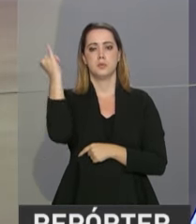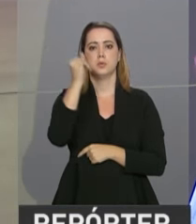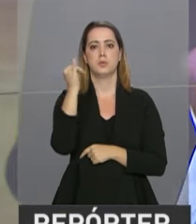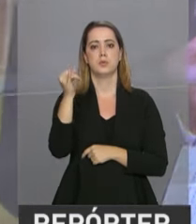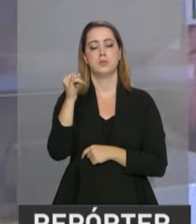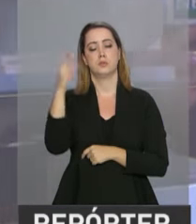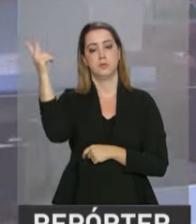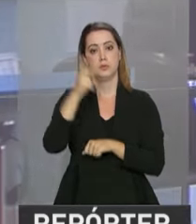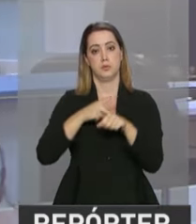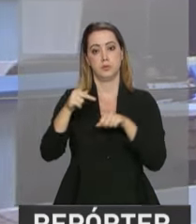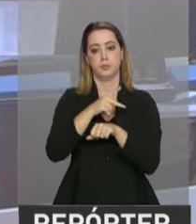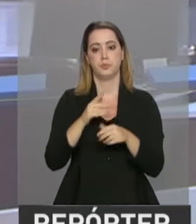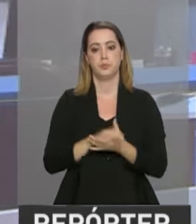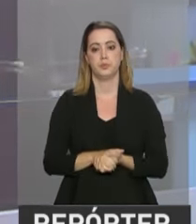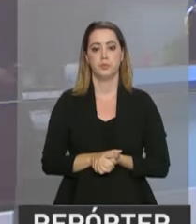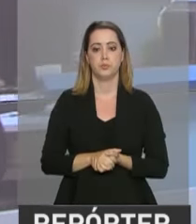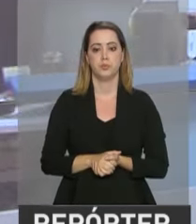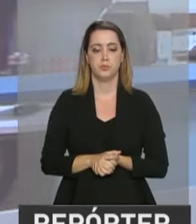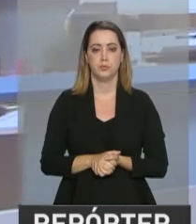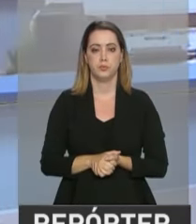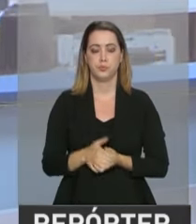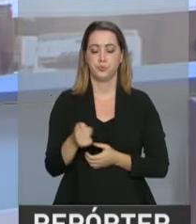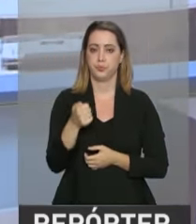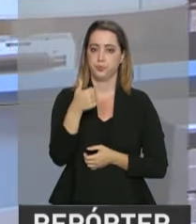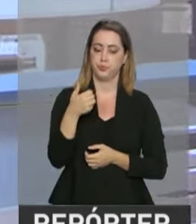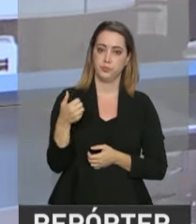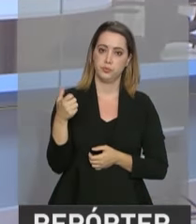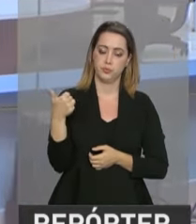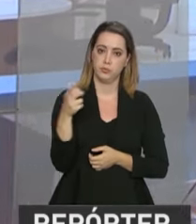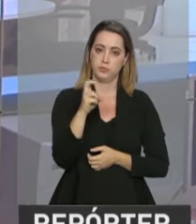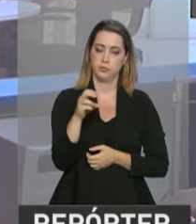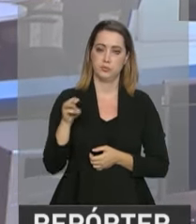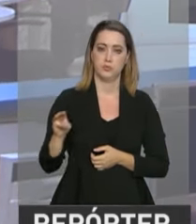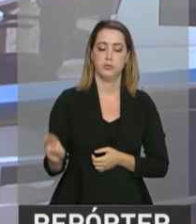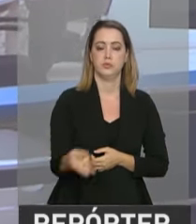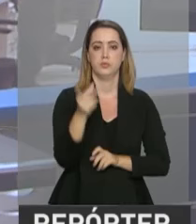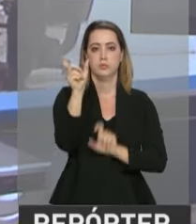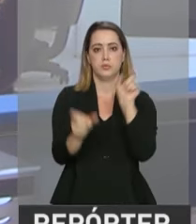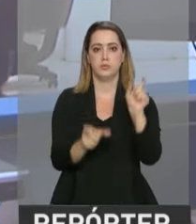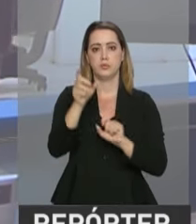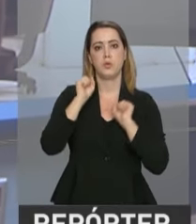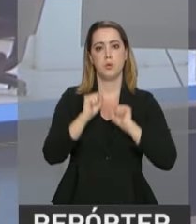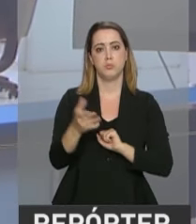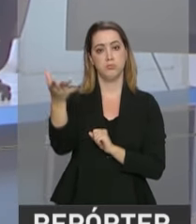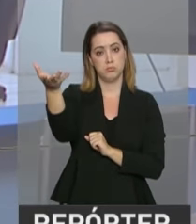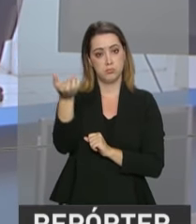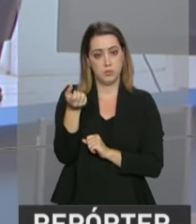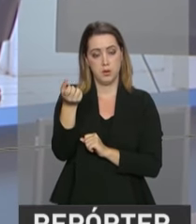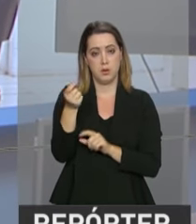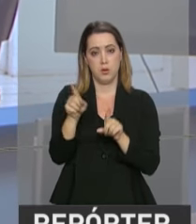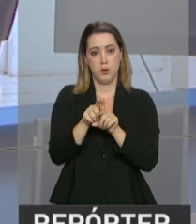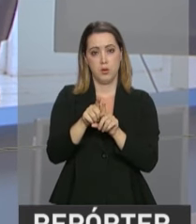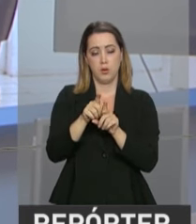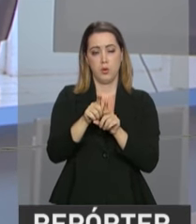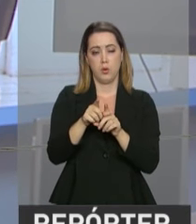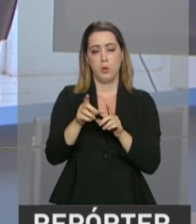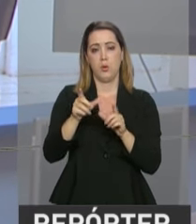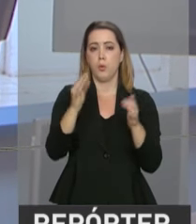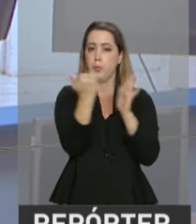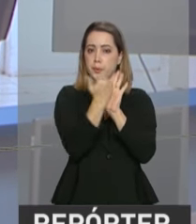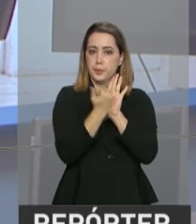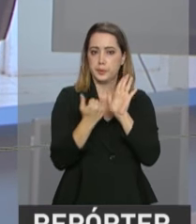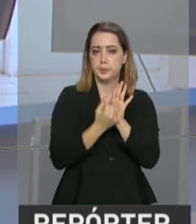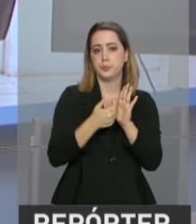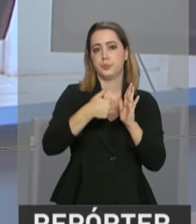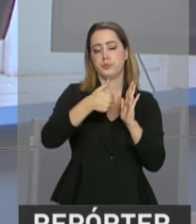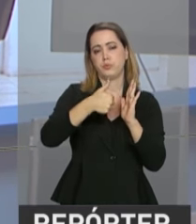você. Quase 15 milhões de brasileiros poderão ser beneficiados pelo programa Identidade Jovem, que será lançado amanhã pelo governo